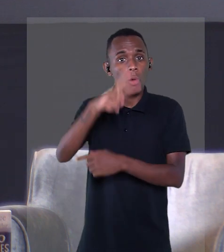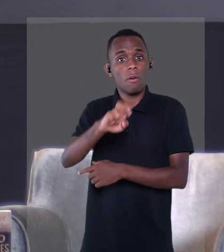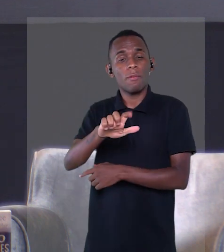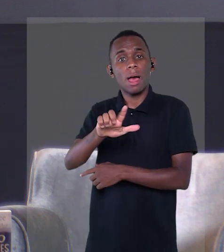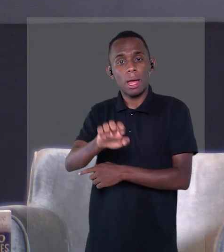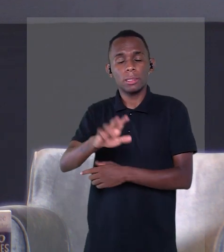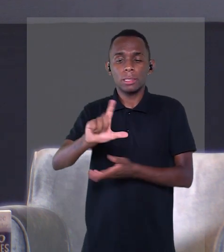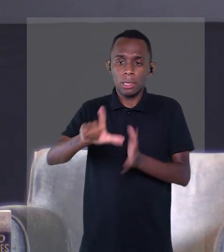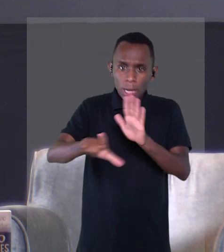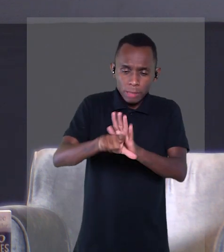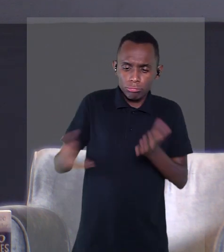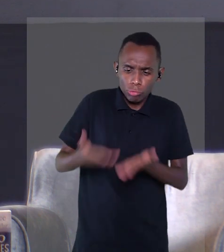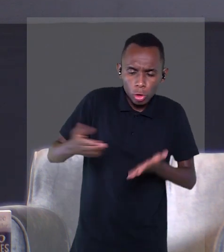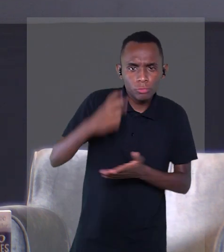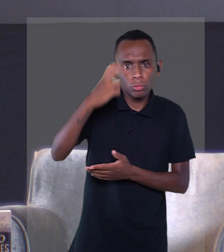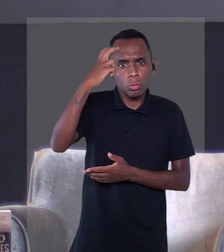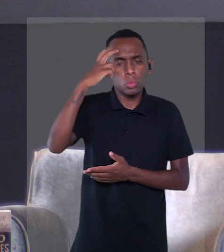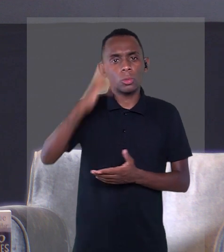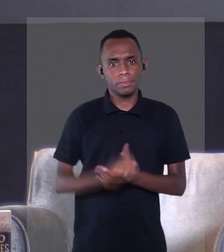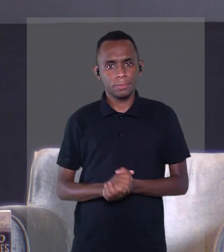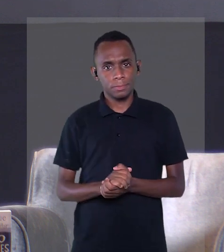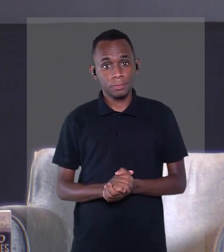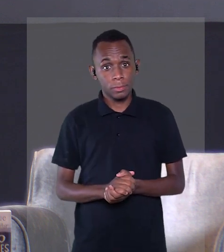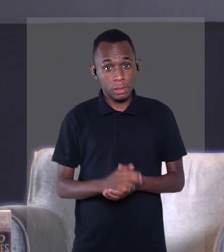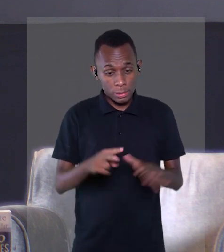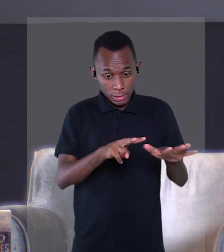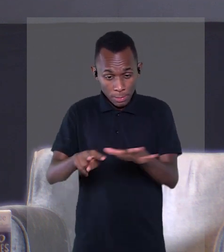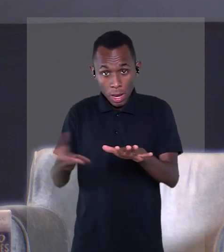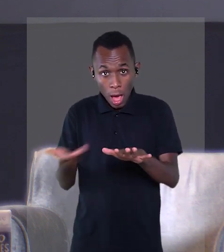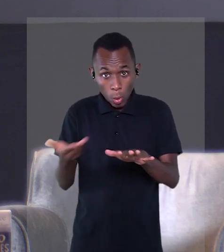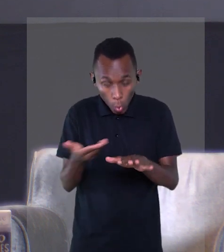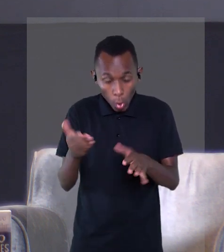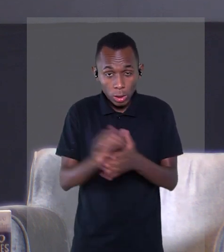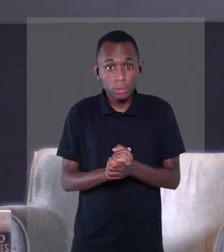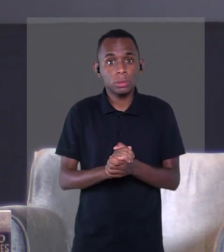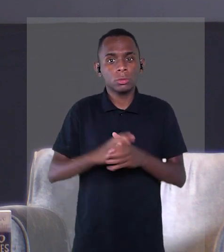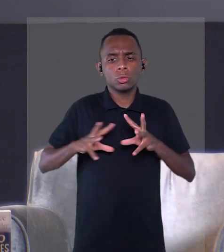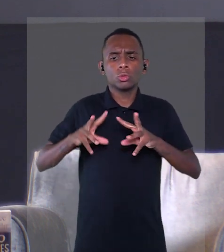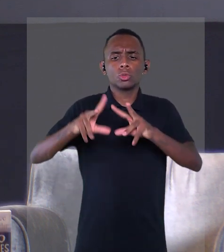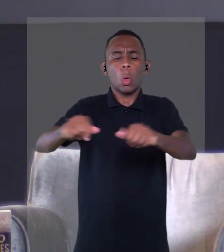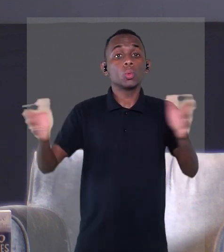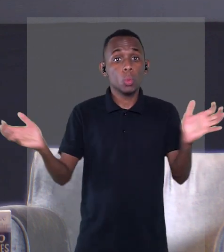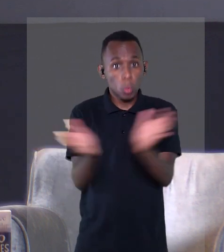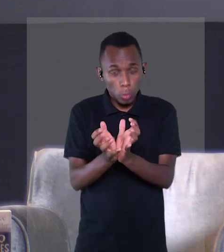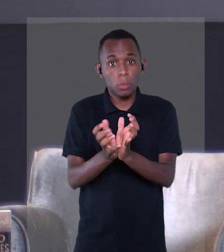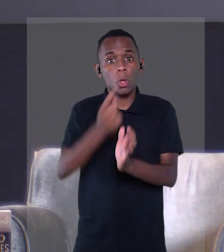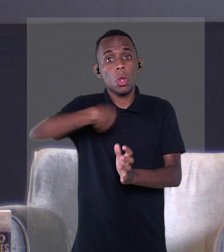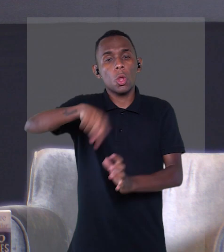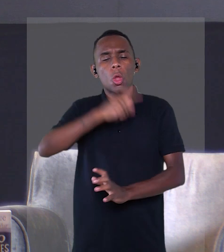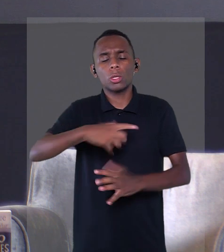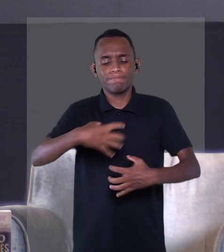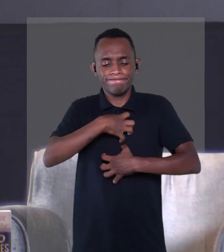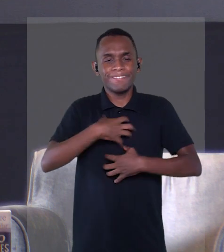Lei Federal de Incentivo à Cultura. Essa semana, o Sempre um Papo, a equipe toda e o Afonso Borges, nós estamos